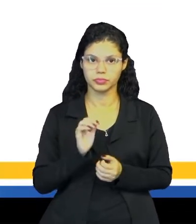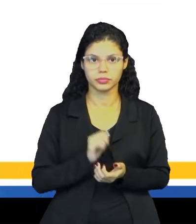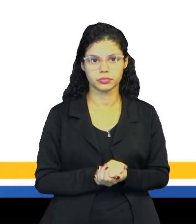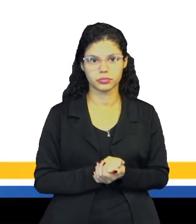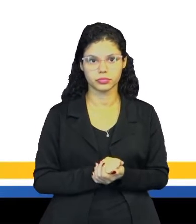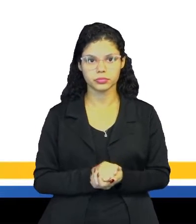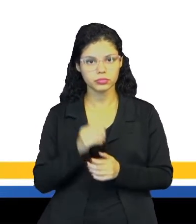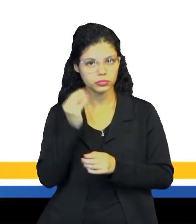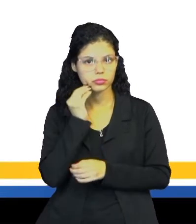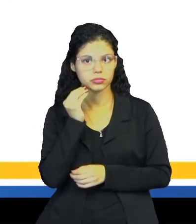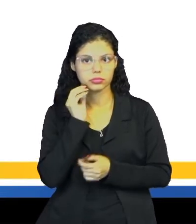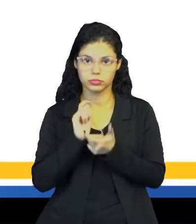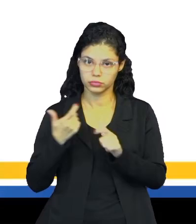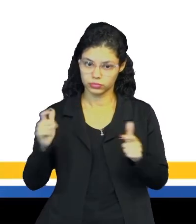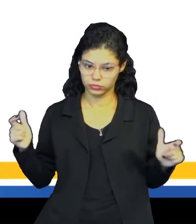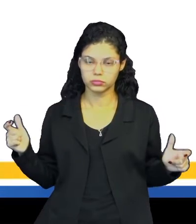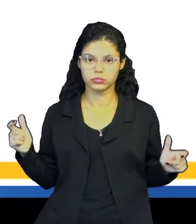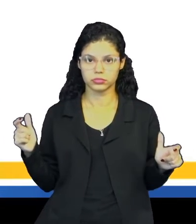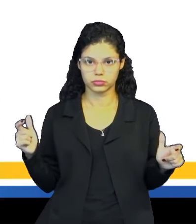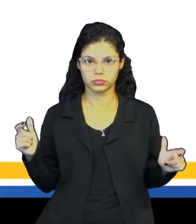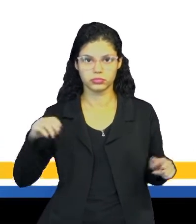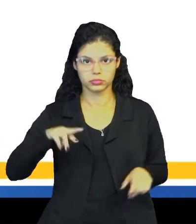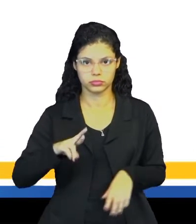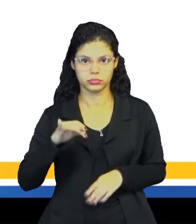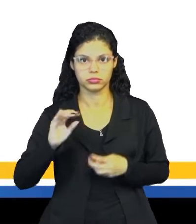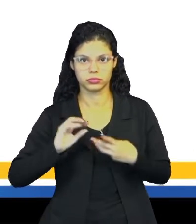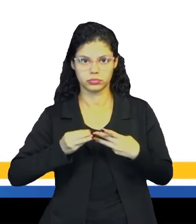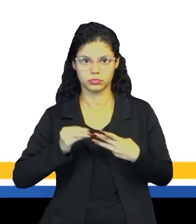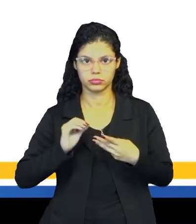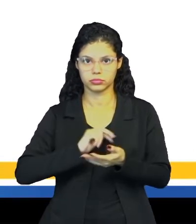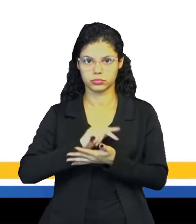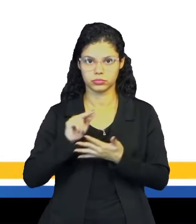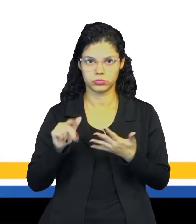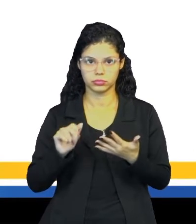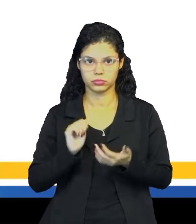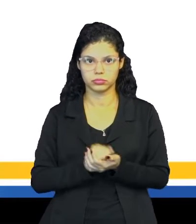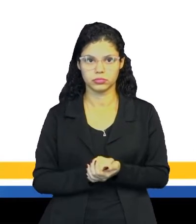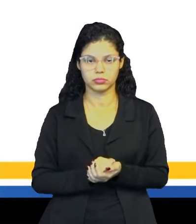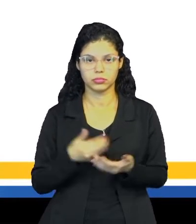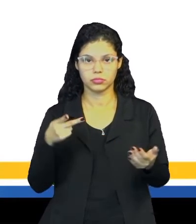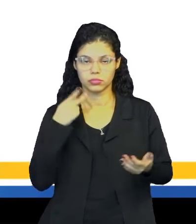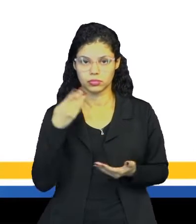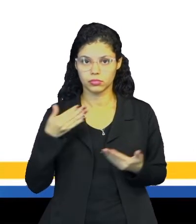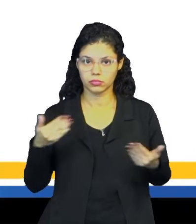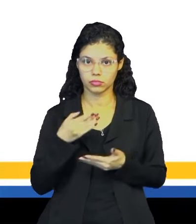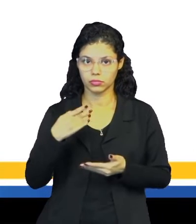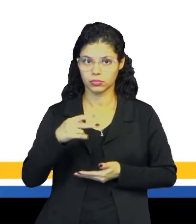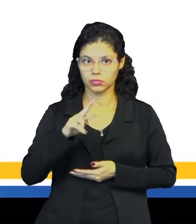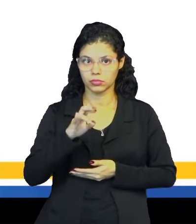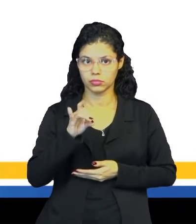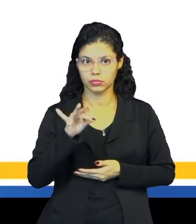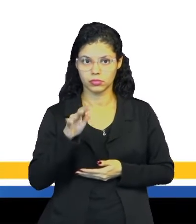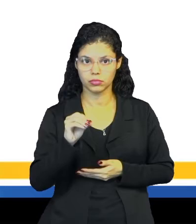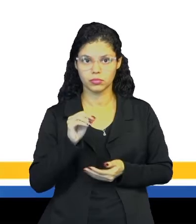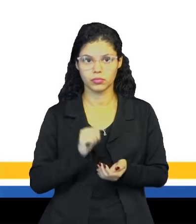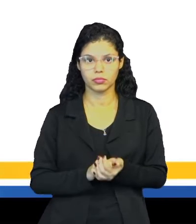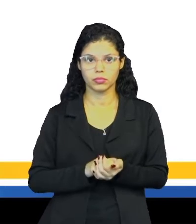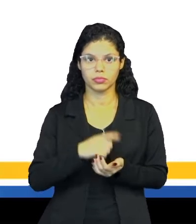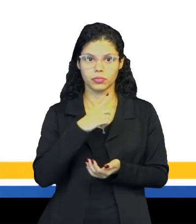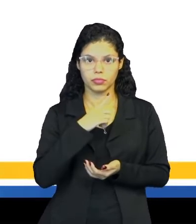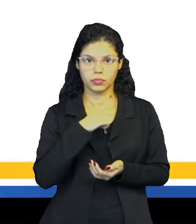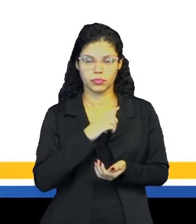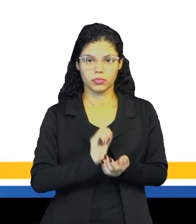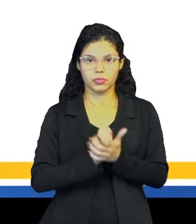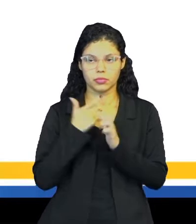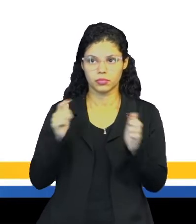algas, né, que têm um tamanho muito maior e são multicelulares. Vamos falar agora dos protozoários. Os